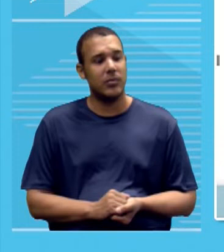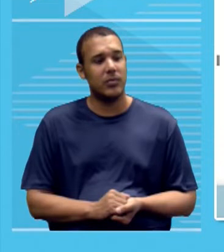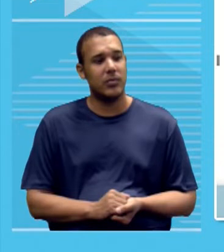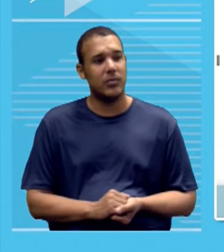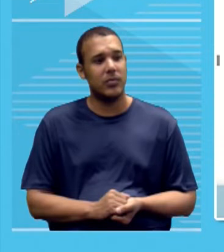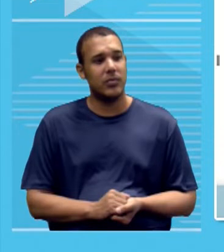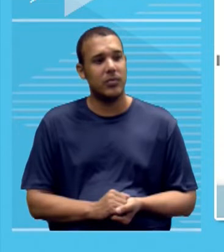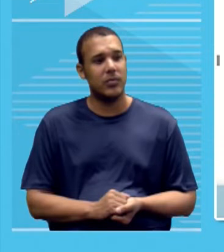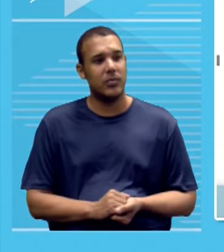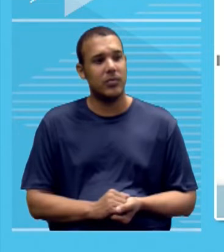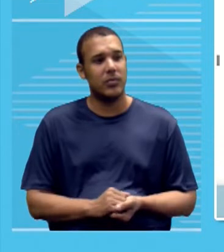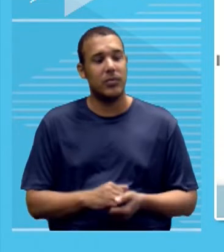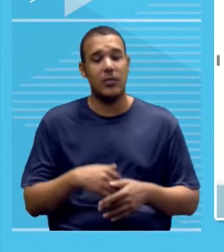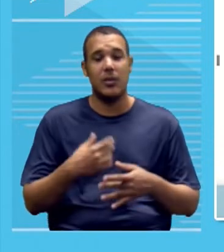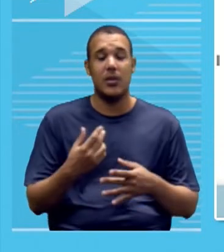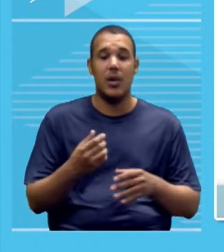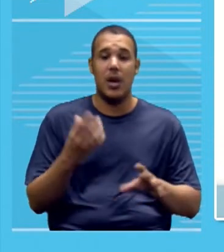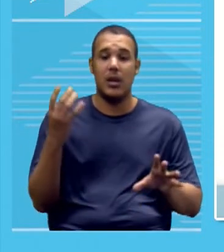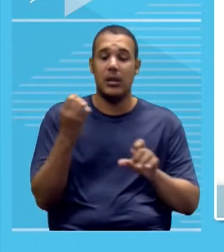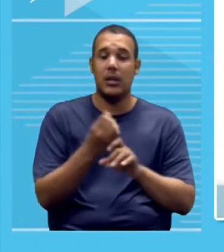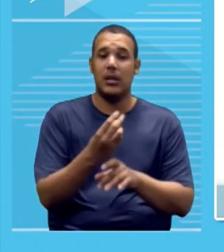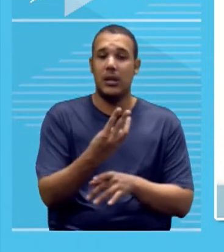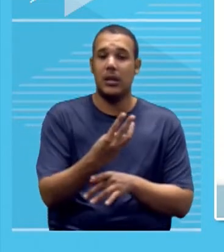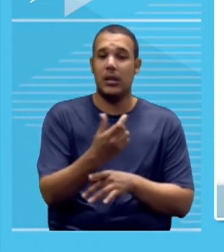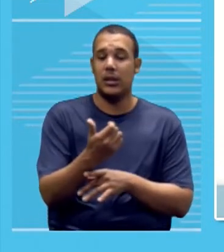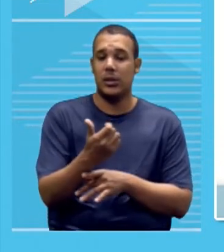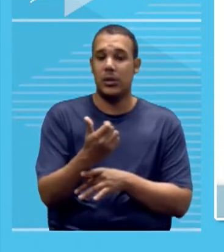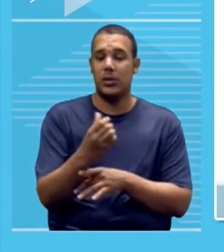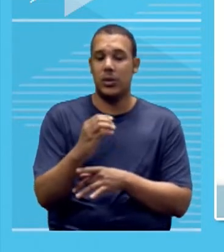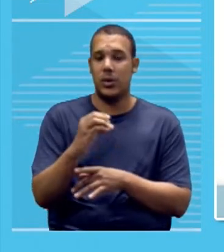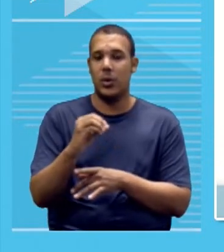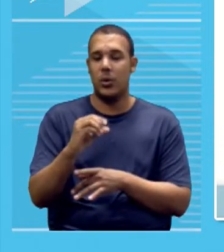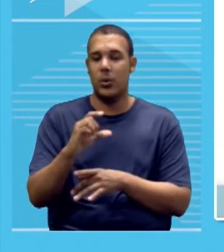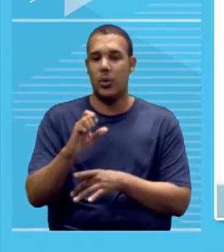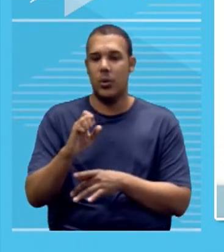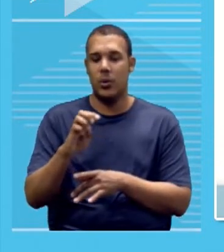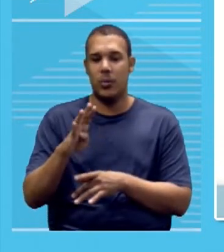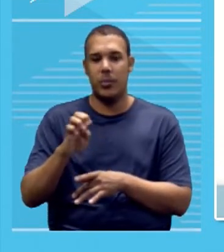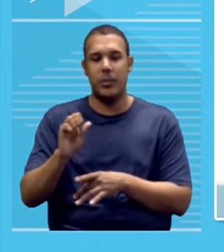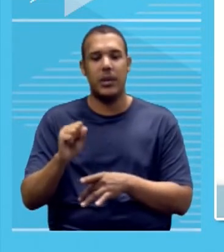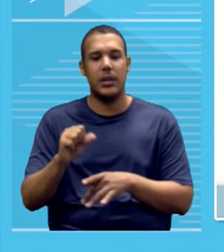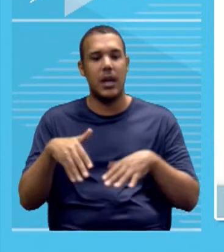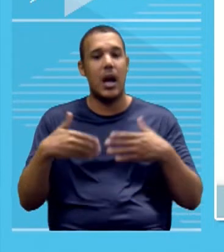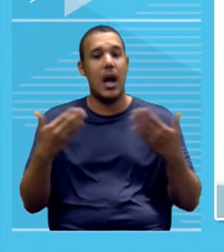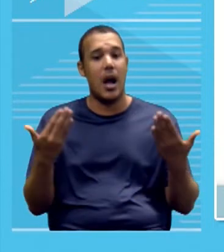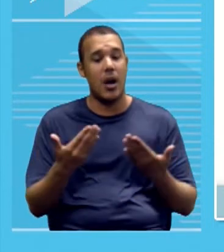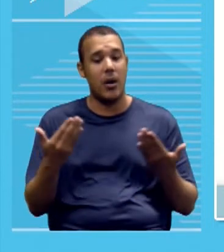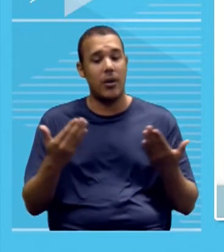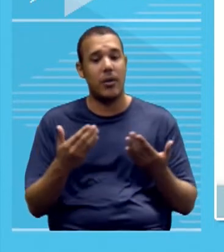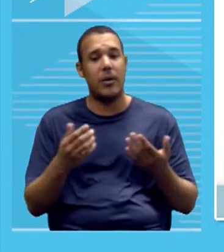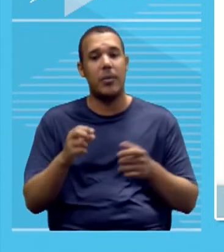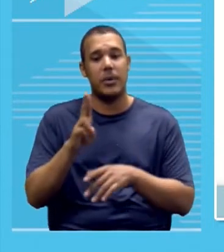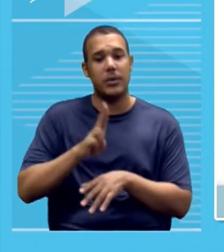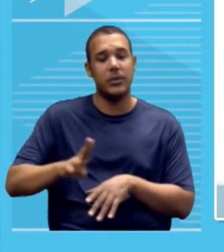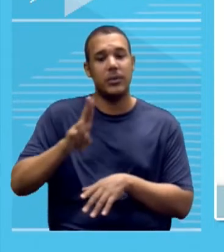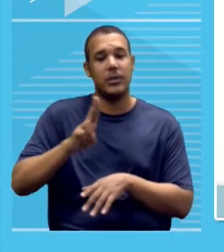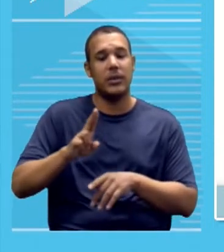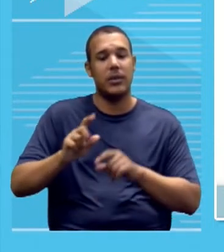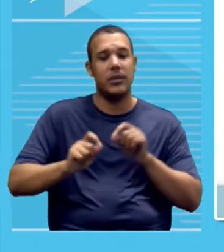daria 32 coulomb. Achando esse valor de coulombs, é que eu posso pegar e aplicar